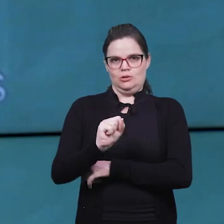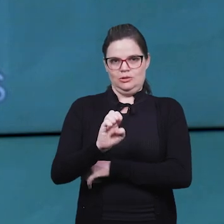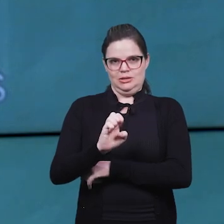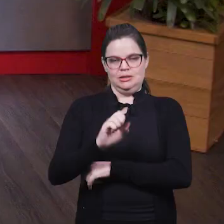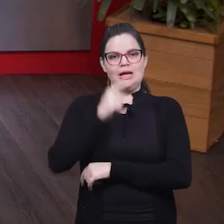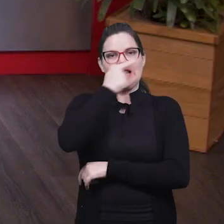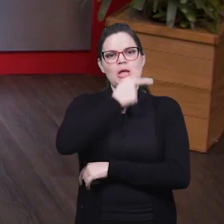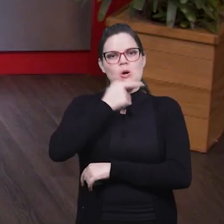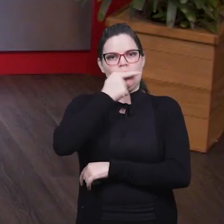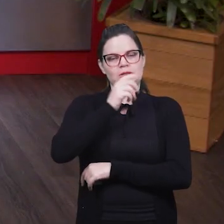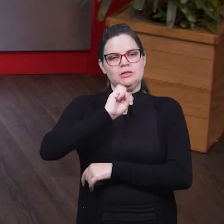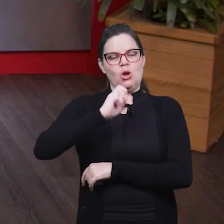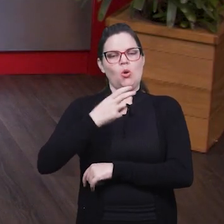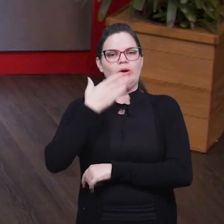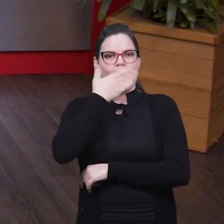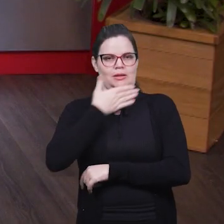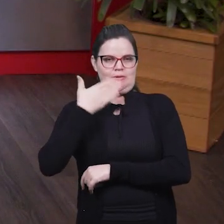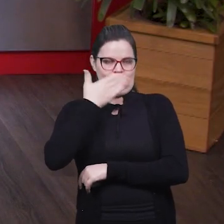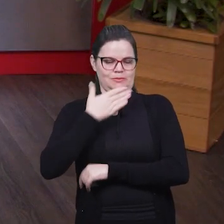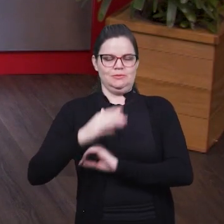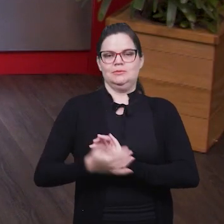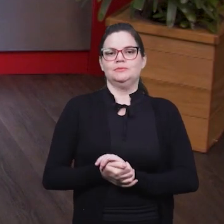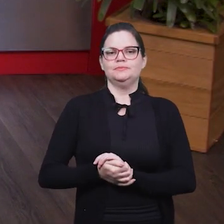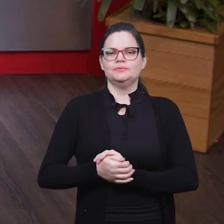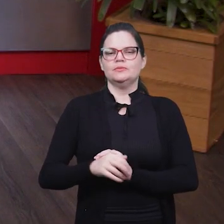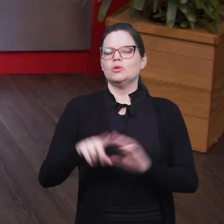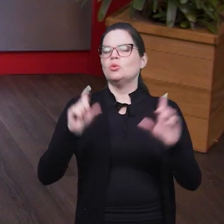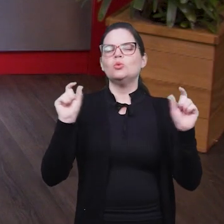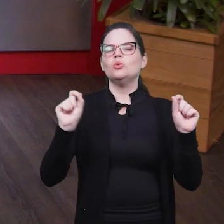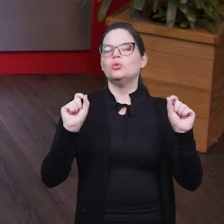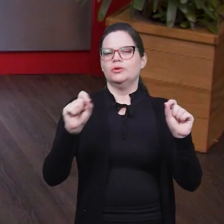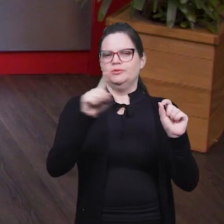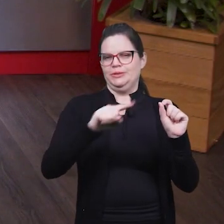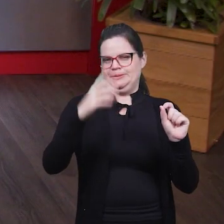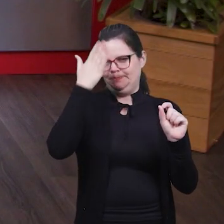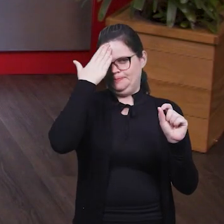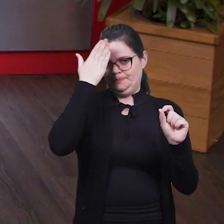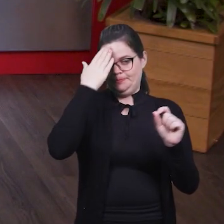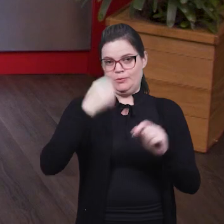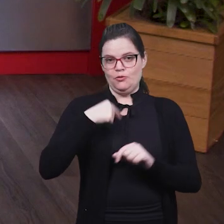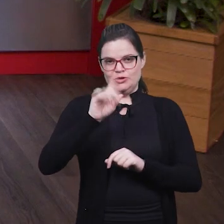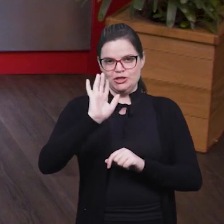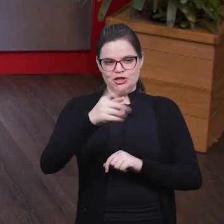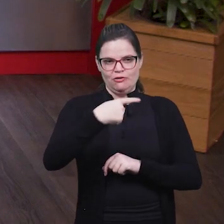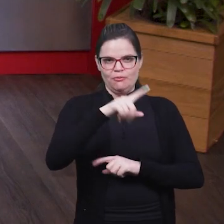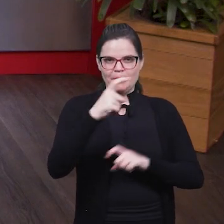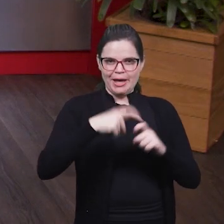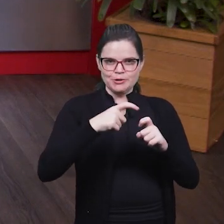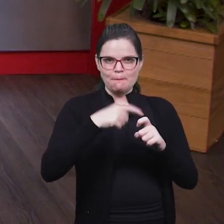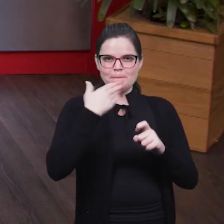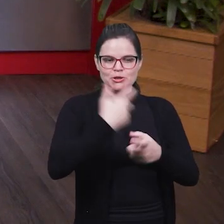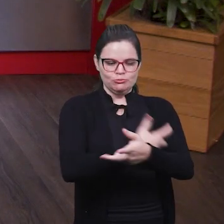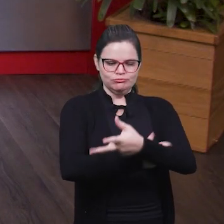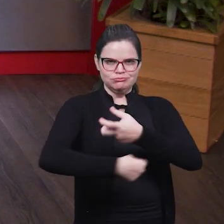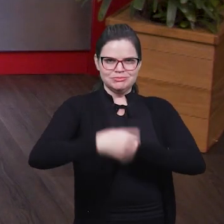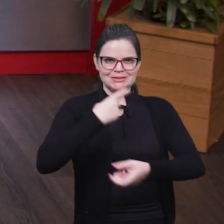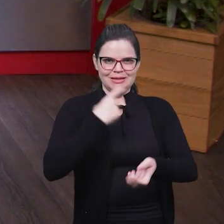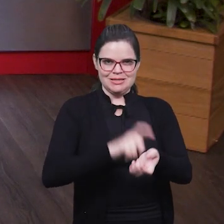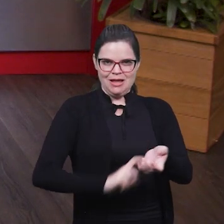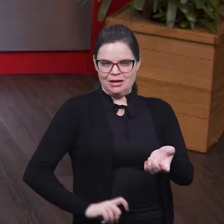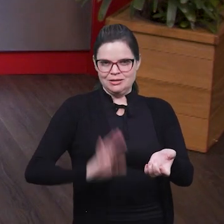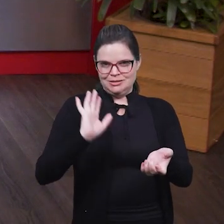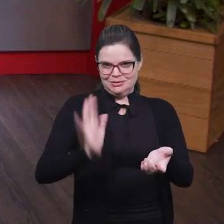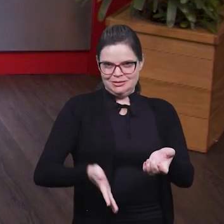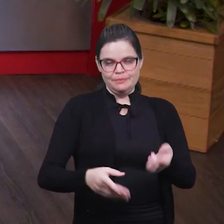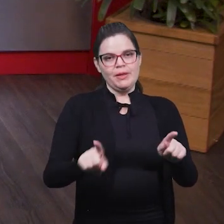tema? Todo mundo já passou por médico e já pediu exame de sangue e já fez também o